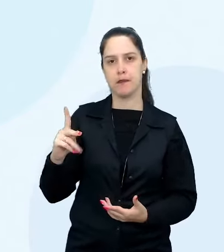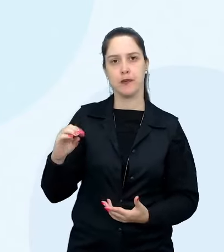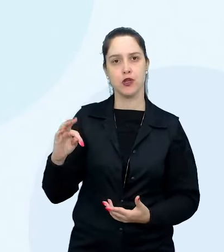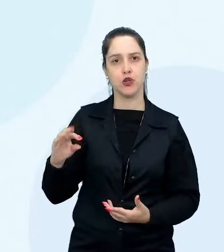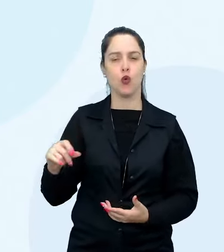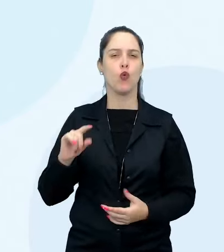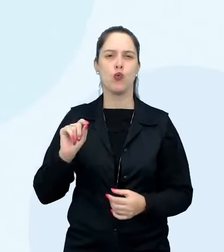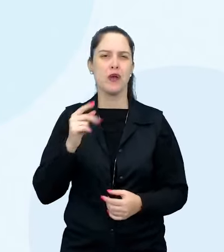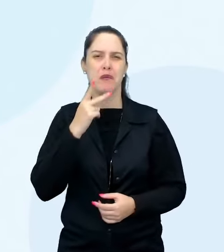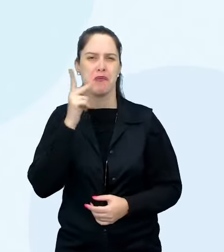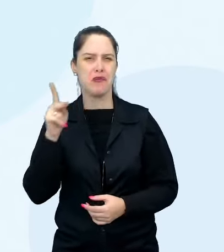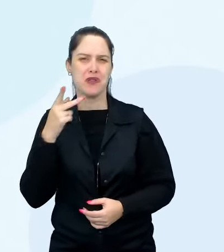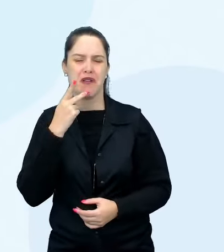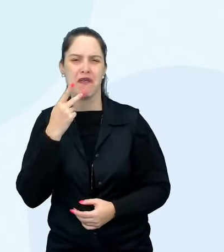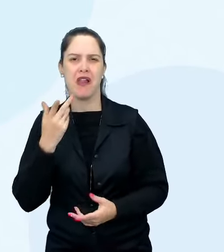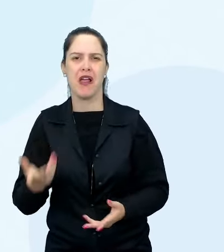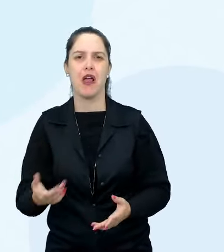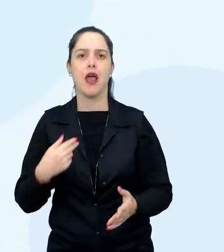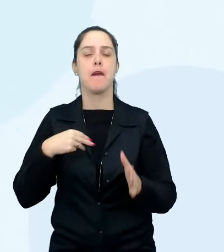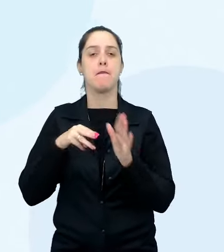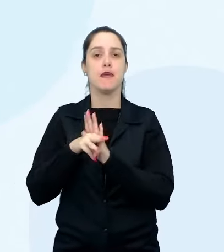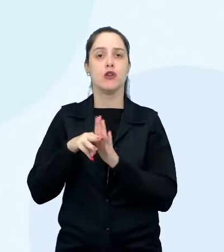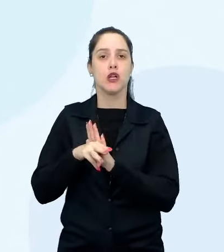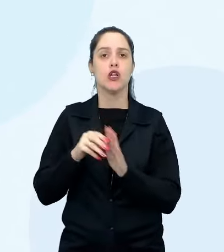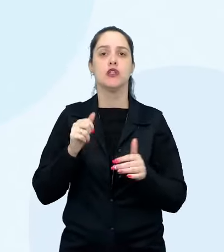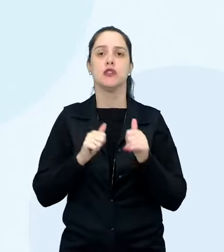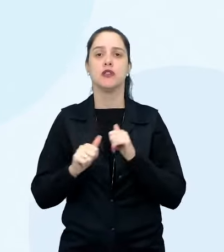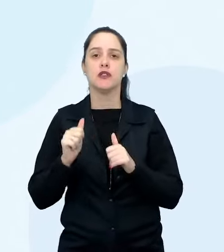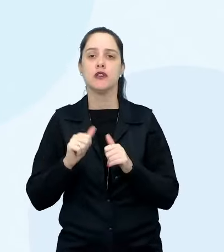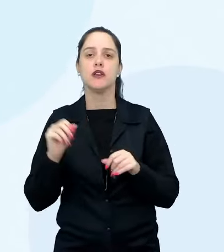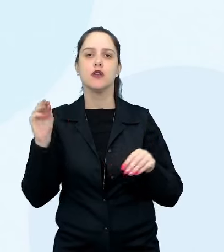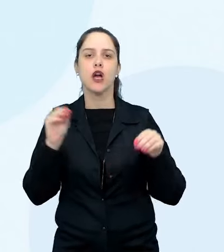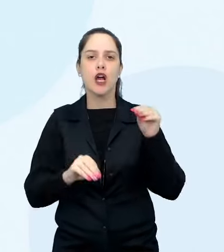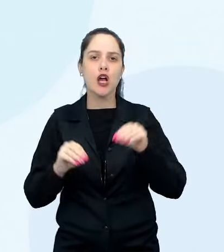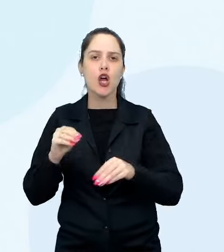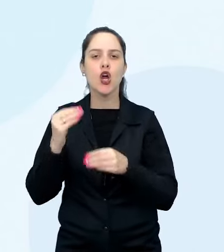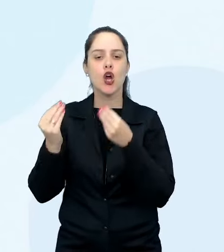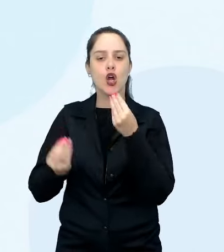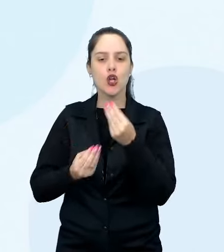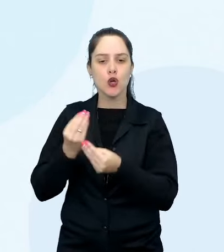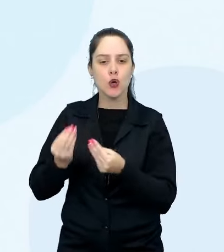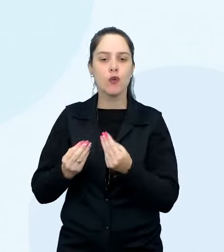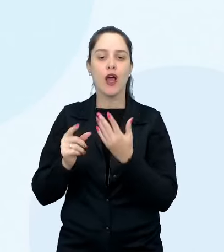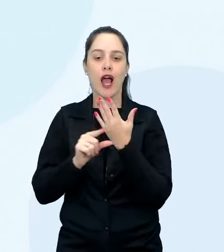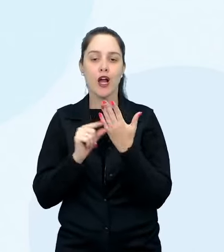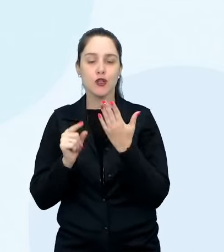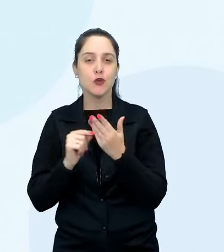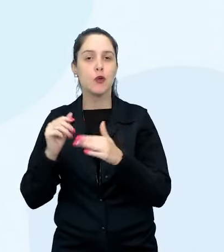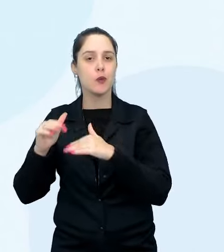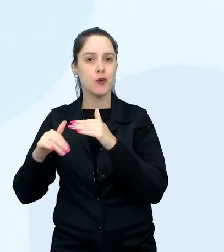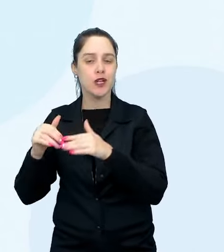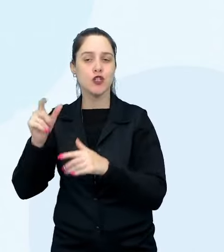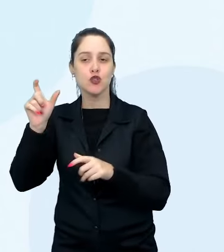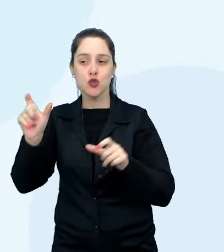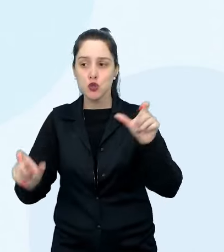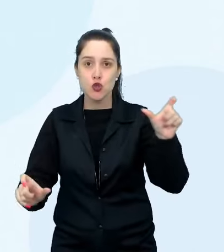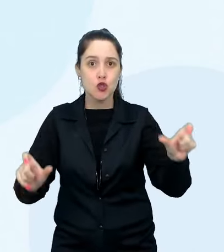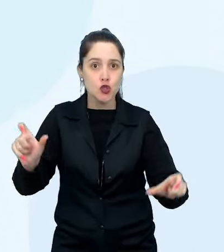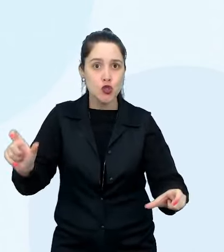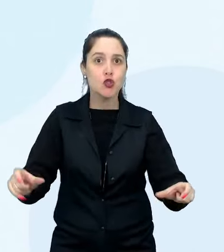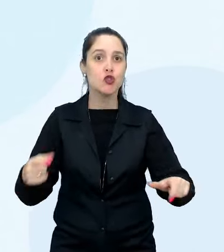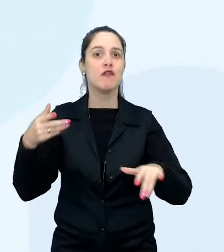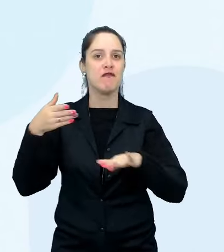está falando. Na metodologia ativa, ele vai entrar como ator do processo, como sujeito desse processo. Então, ele